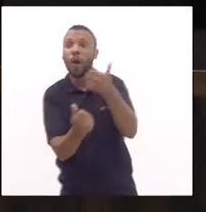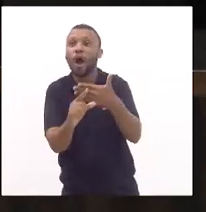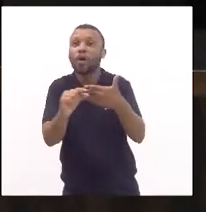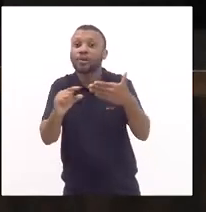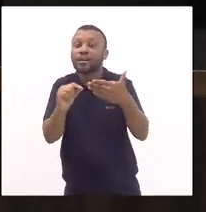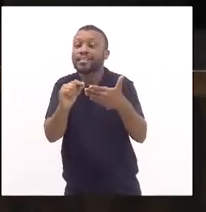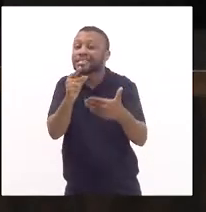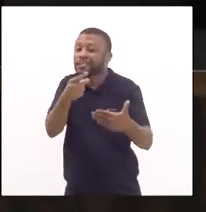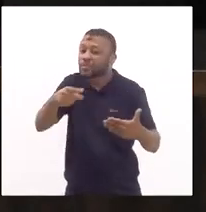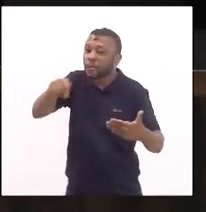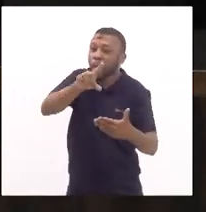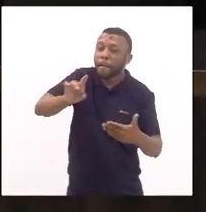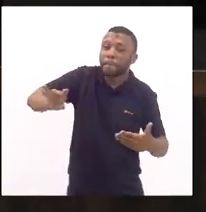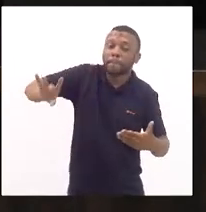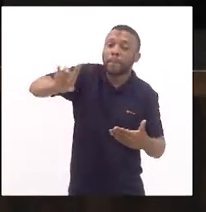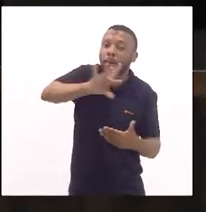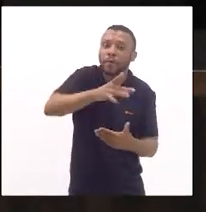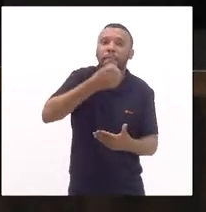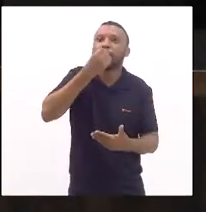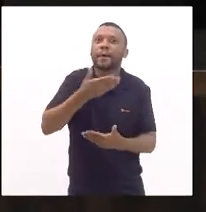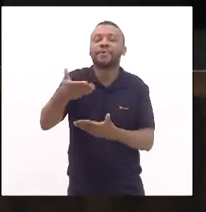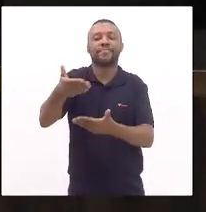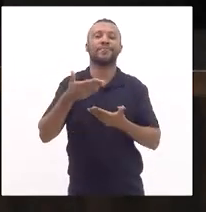vossas excelências, serão sempre bem-vindos.